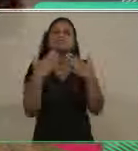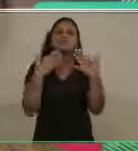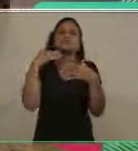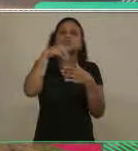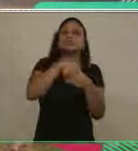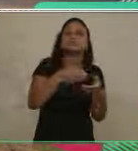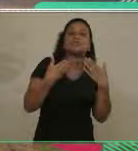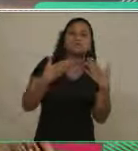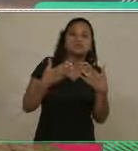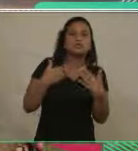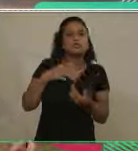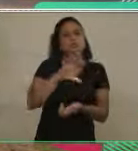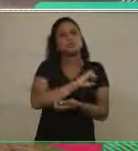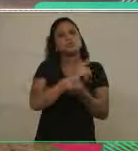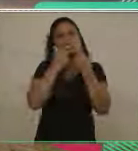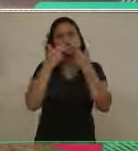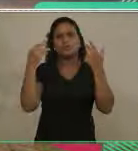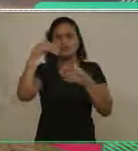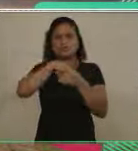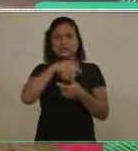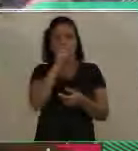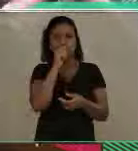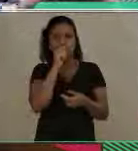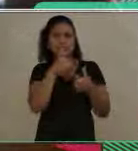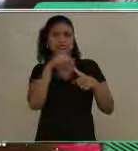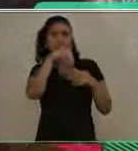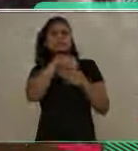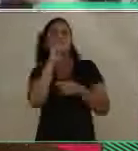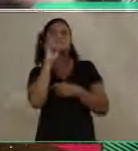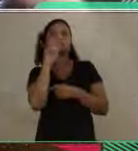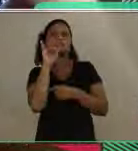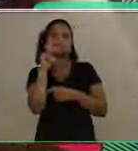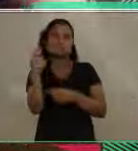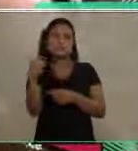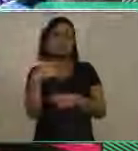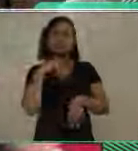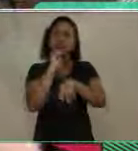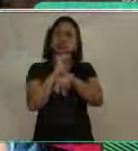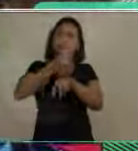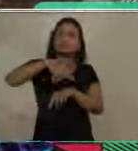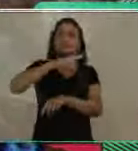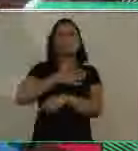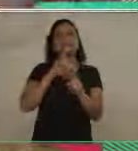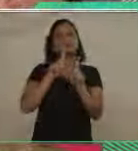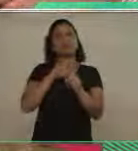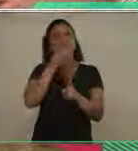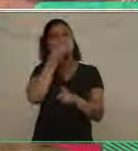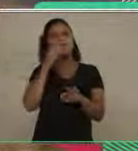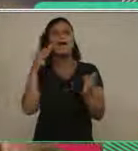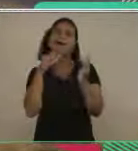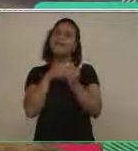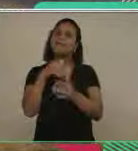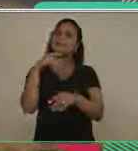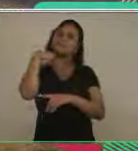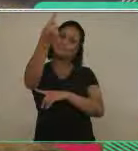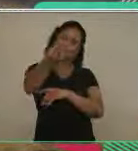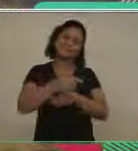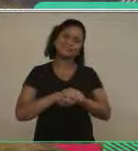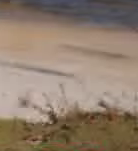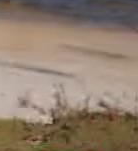e num dia de calor desse é muito refrescante. Eu adorei a novidade de aterrissar na água e de estar aqui em Sergipe.